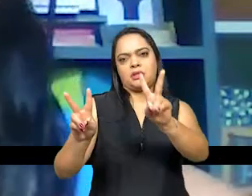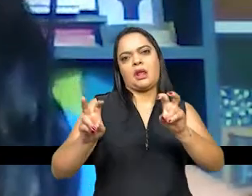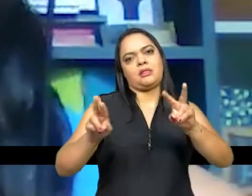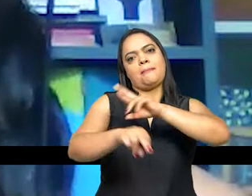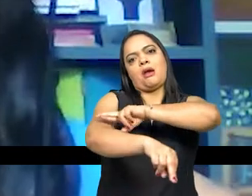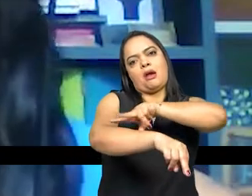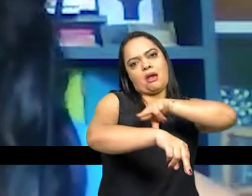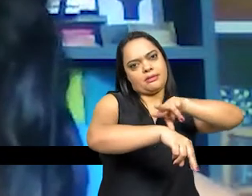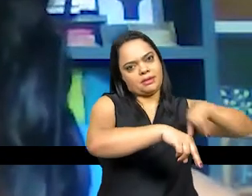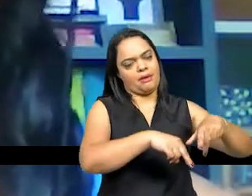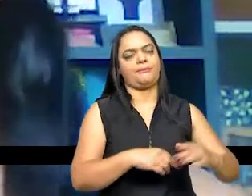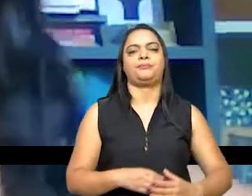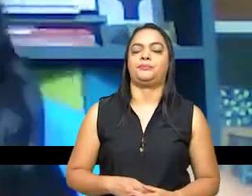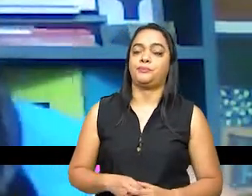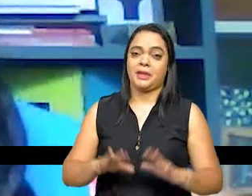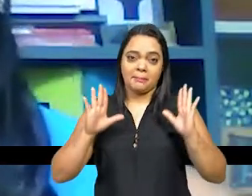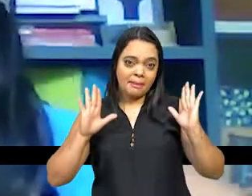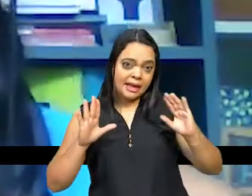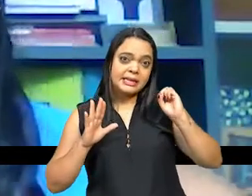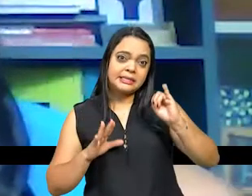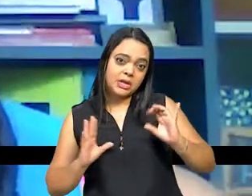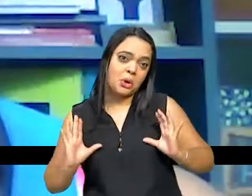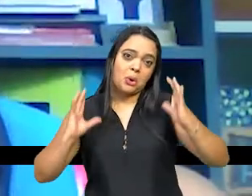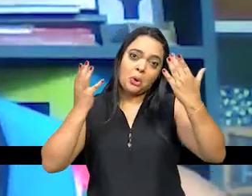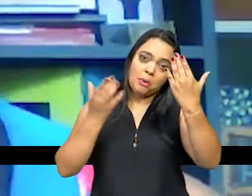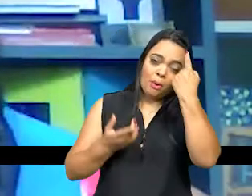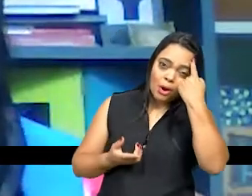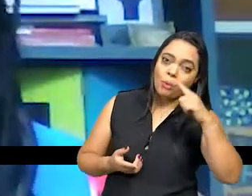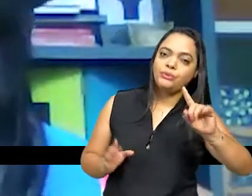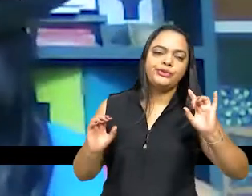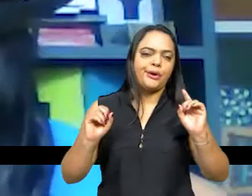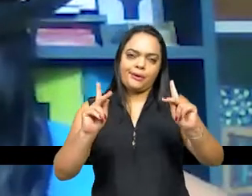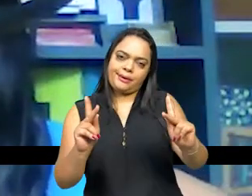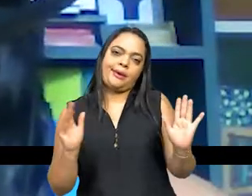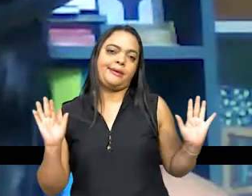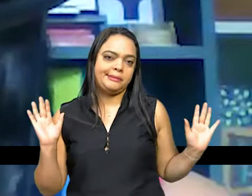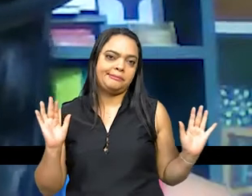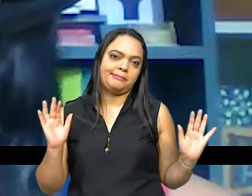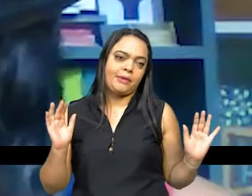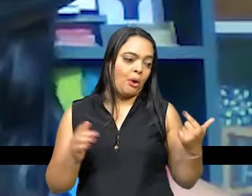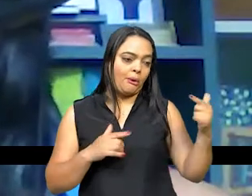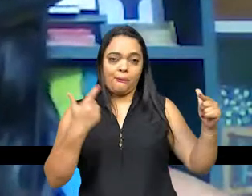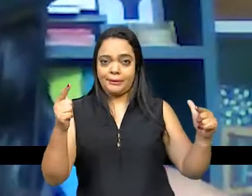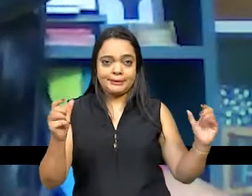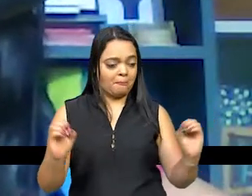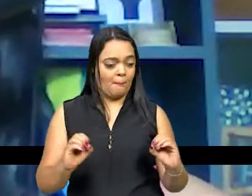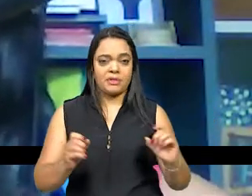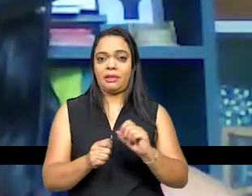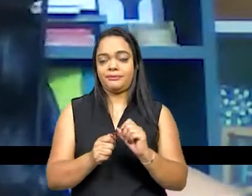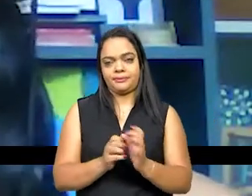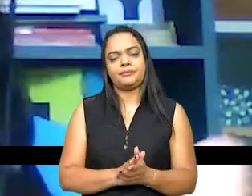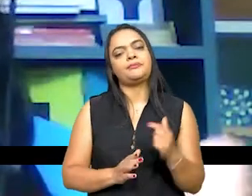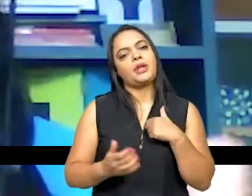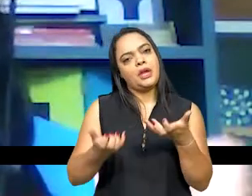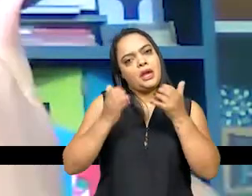em tudo, né? Mas se ela já faz um dia do ano, é melhor do que não fazer nada. Mas o que eu queria dizer para vocês?